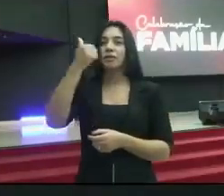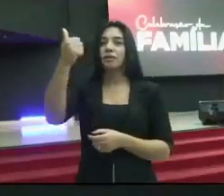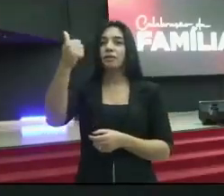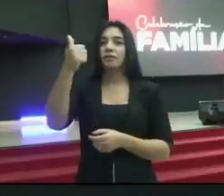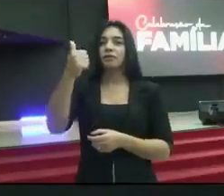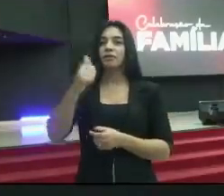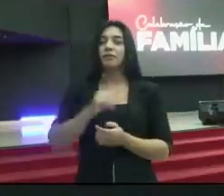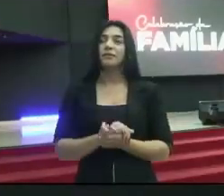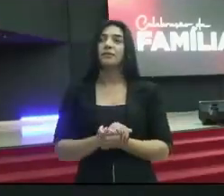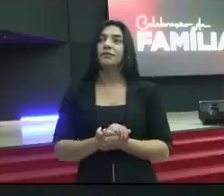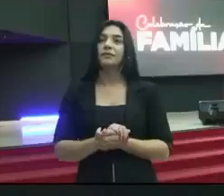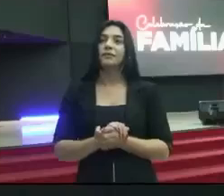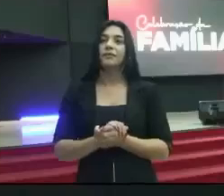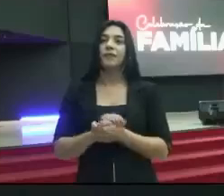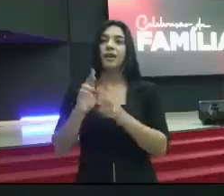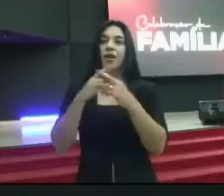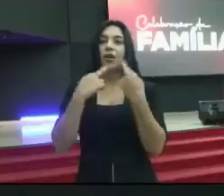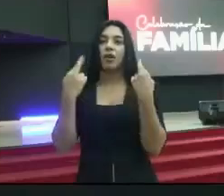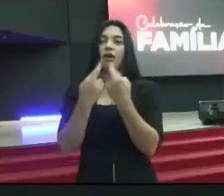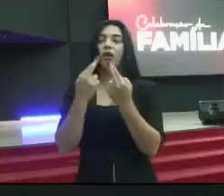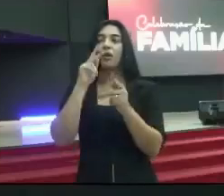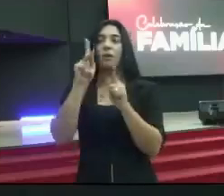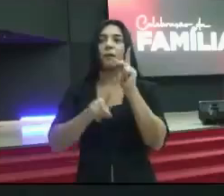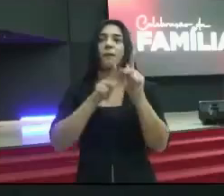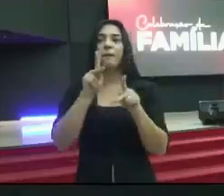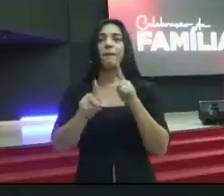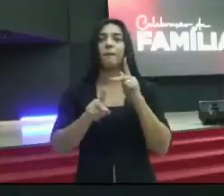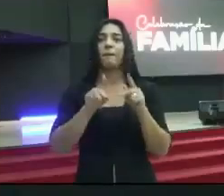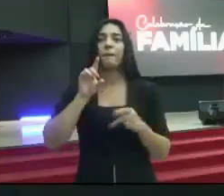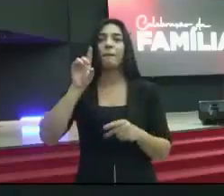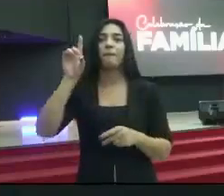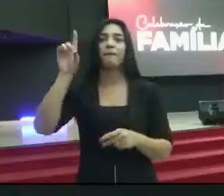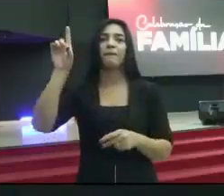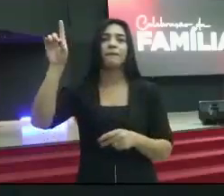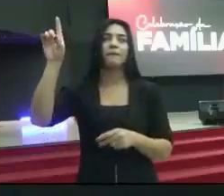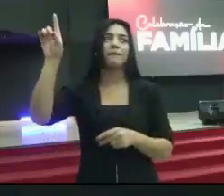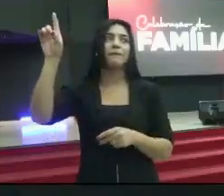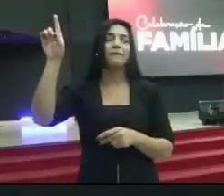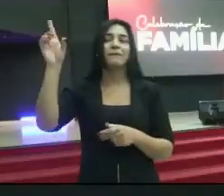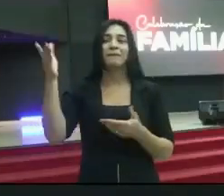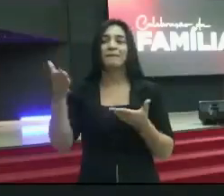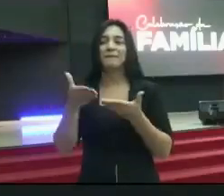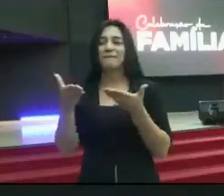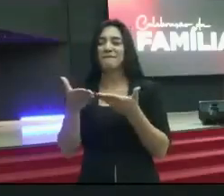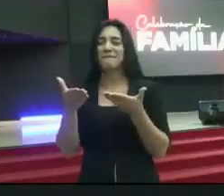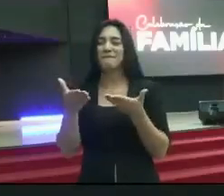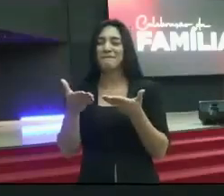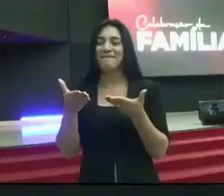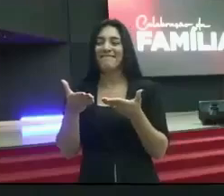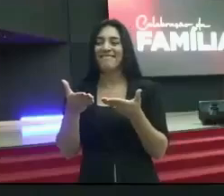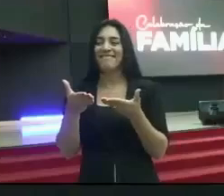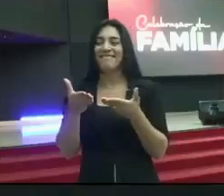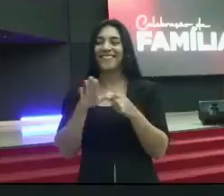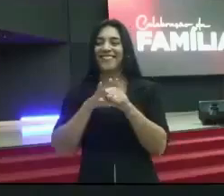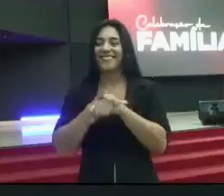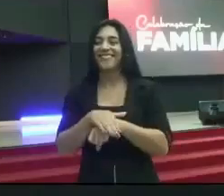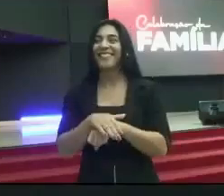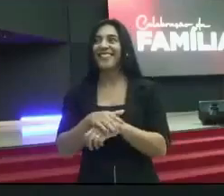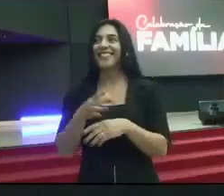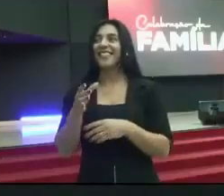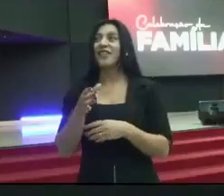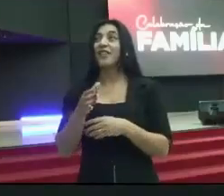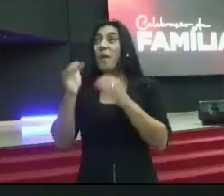nos reunir com o povo de Deus. E hoje à noite, Senhor, com muito temor